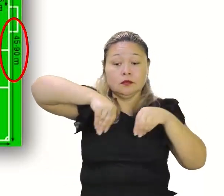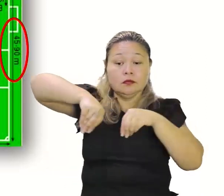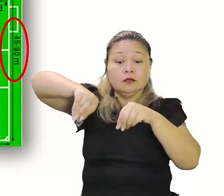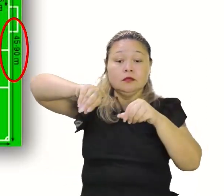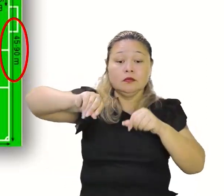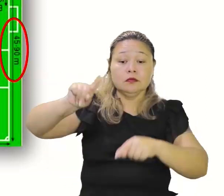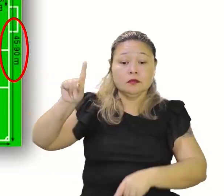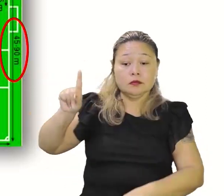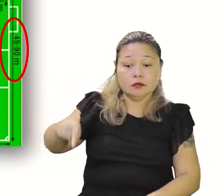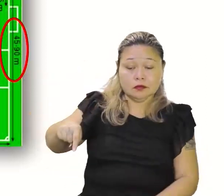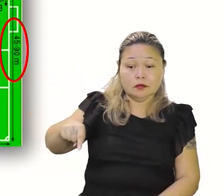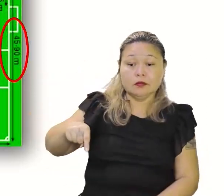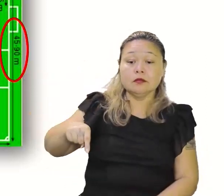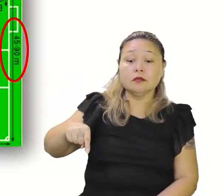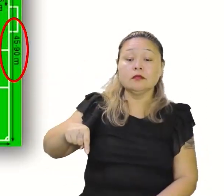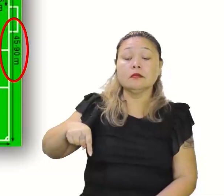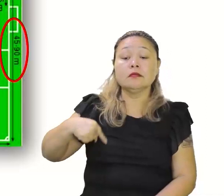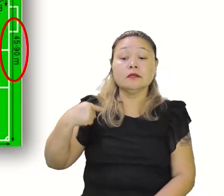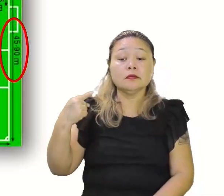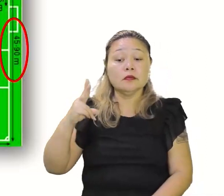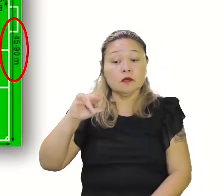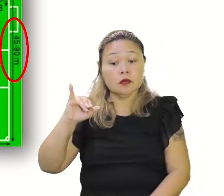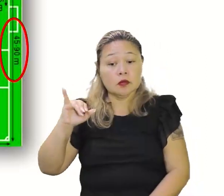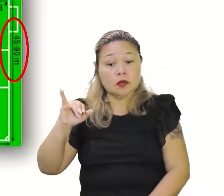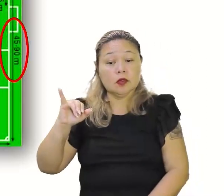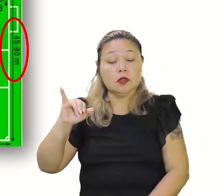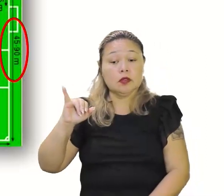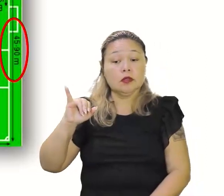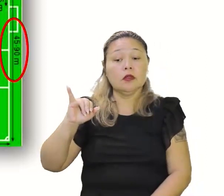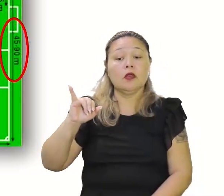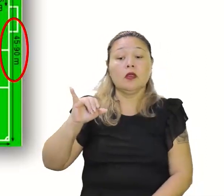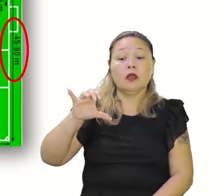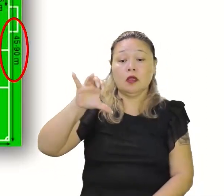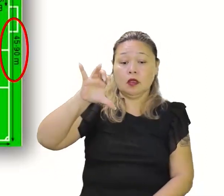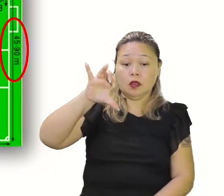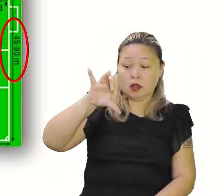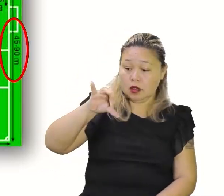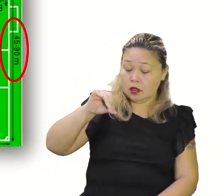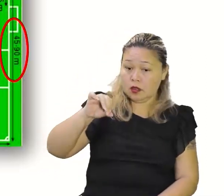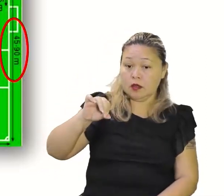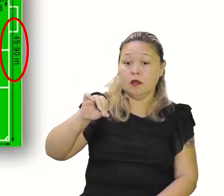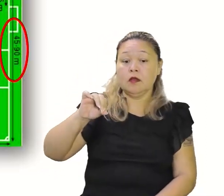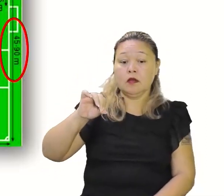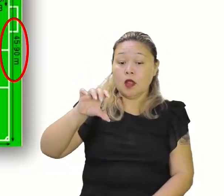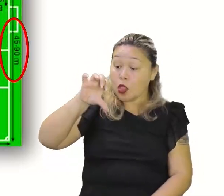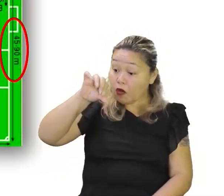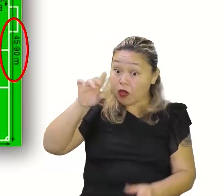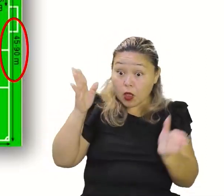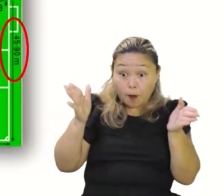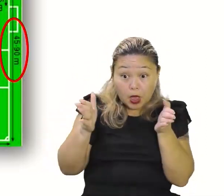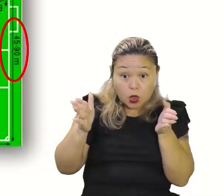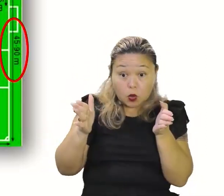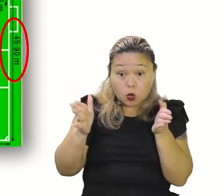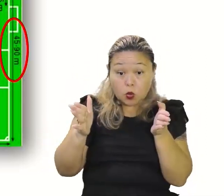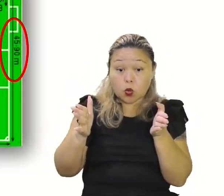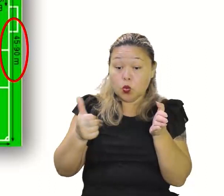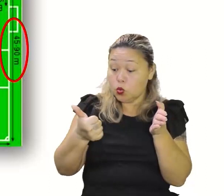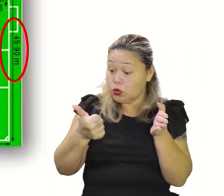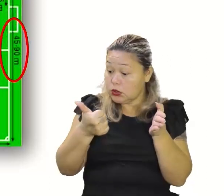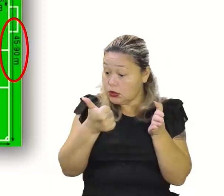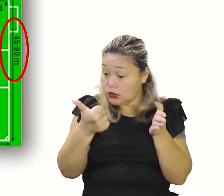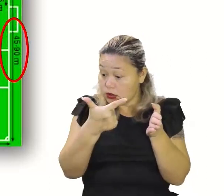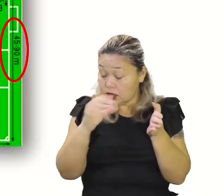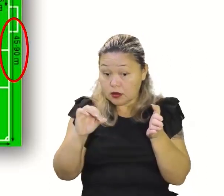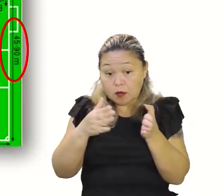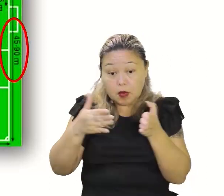importante que vocês observem. Ele vai de 90 a 120, 90 é o menor, 120 é o maior. E varia